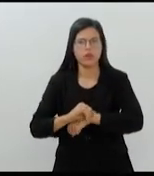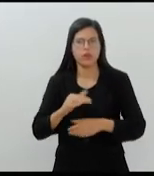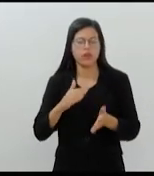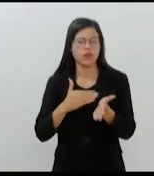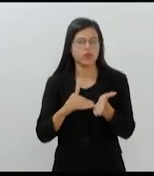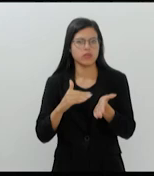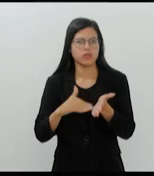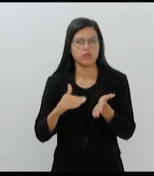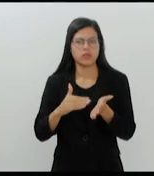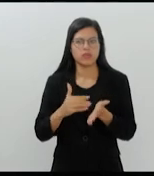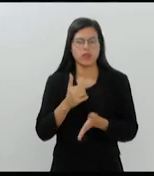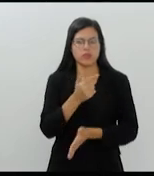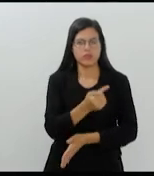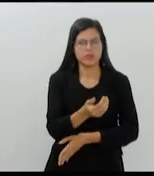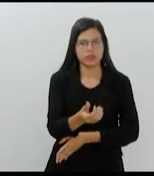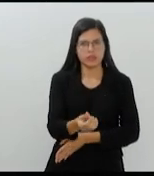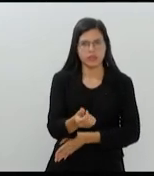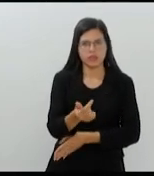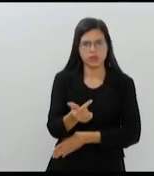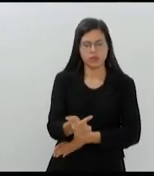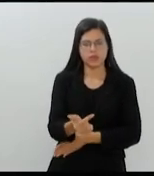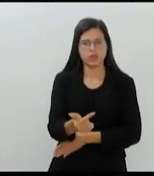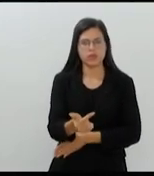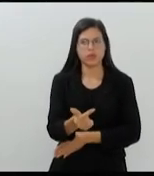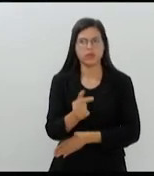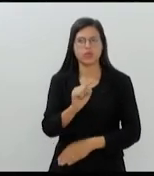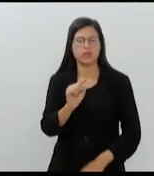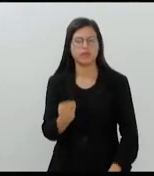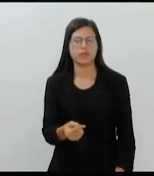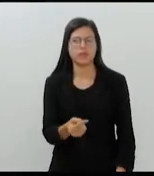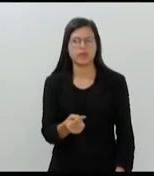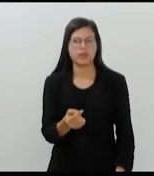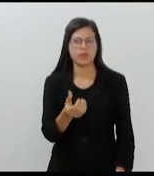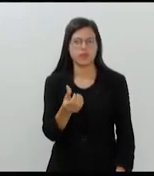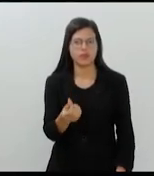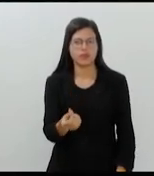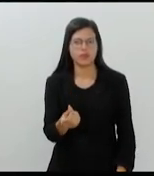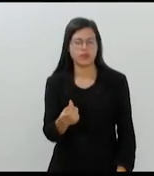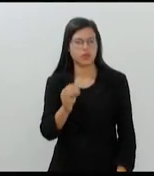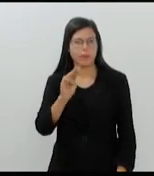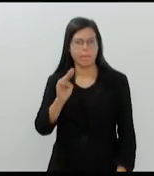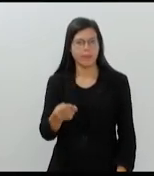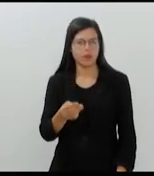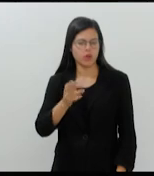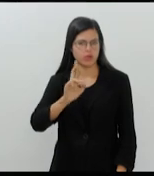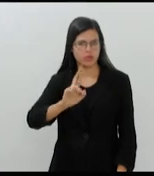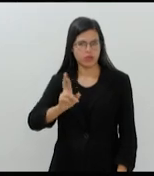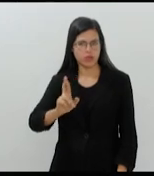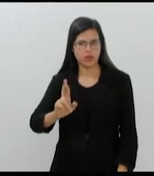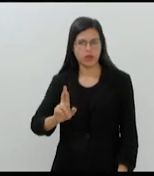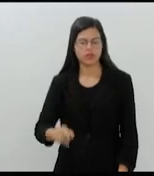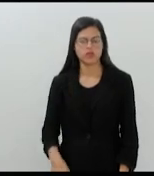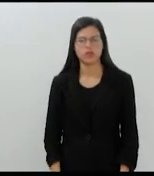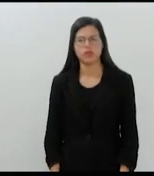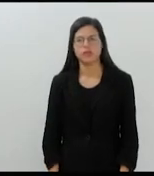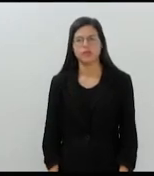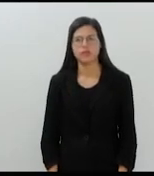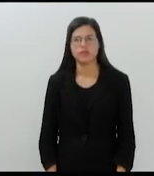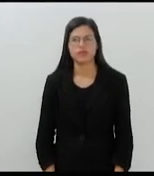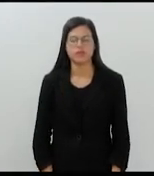de 762,6 milhões de reais,